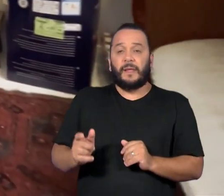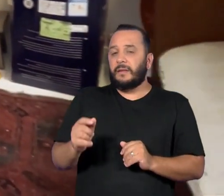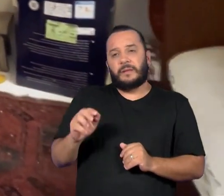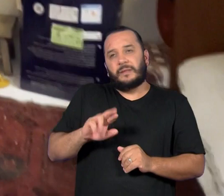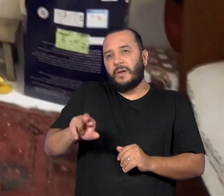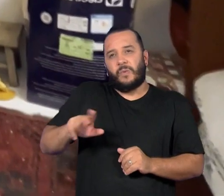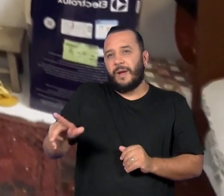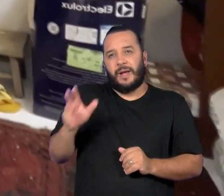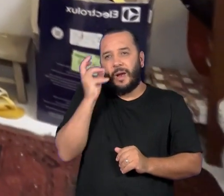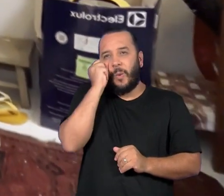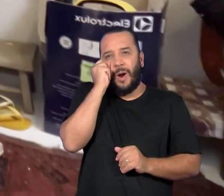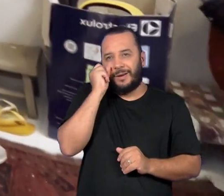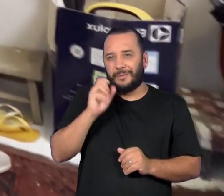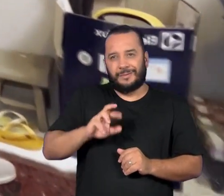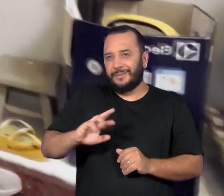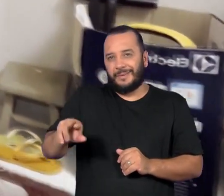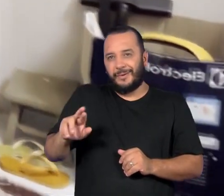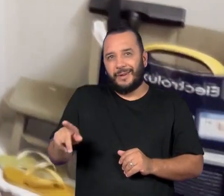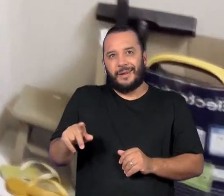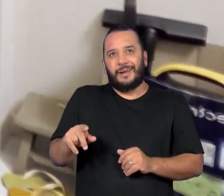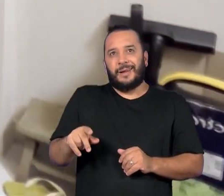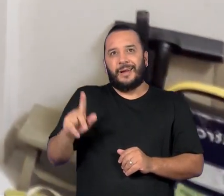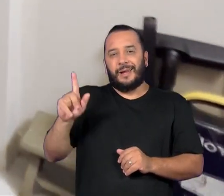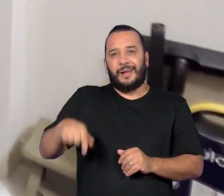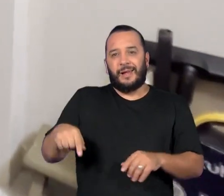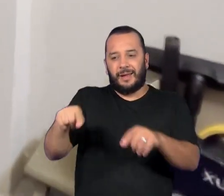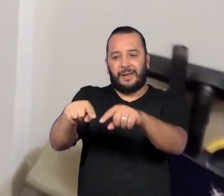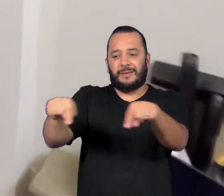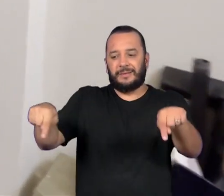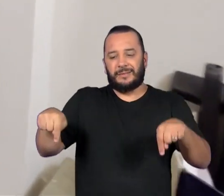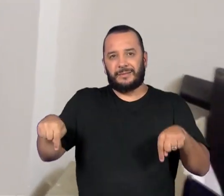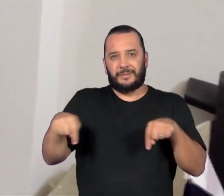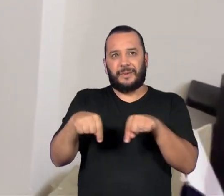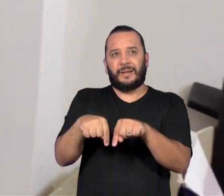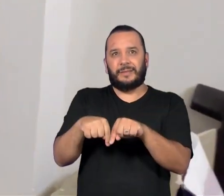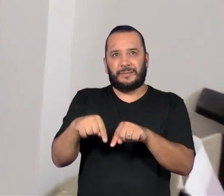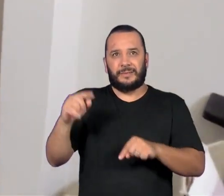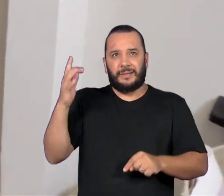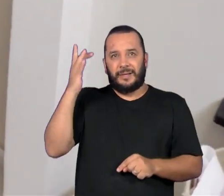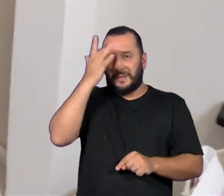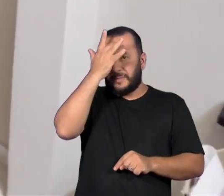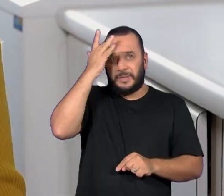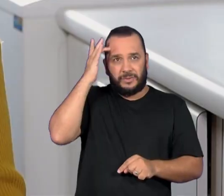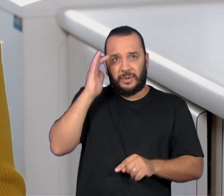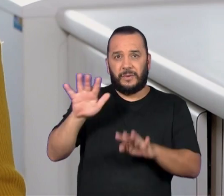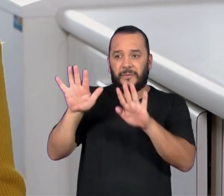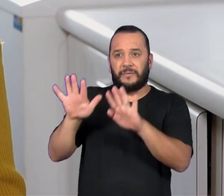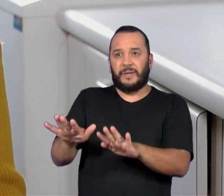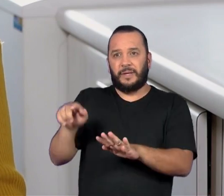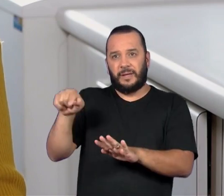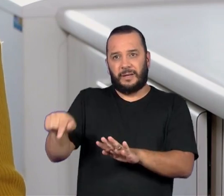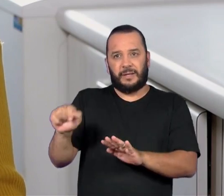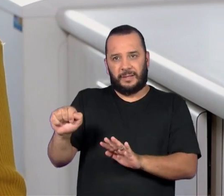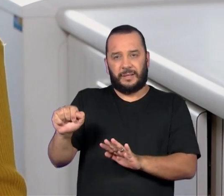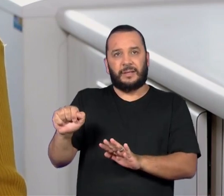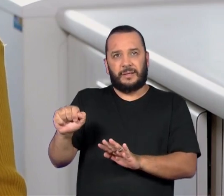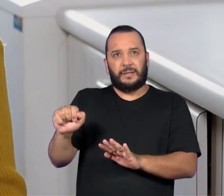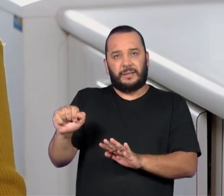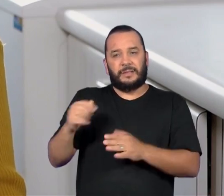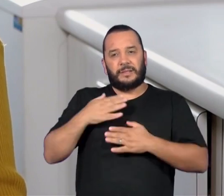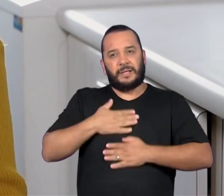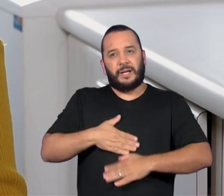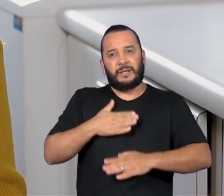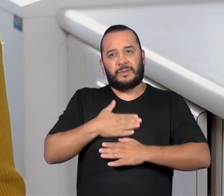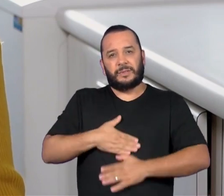quarto. Ele começa a ser um espaço para que uma pessoa fique ali enquanto ela trabalha. Descanse